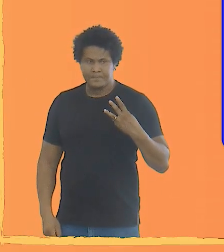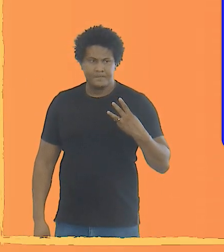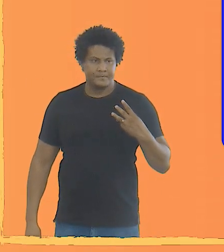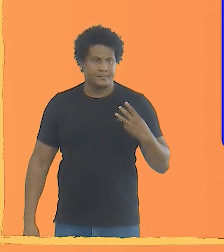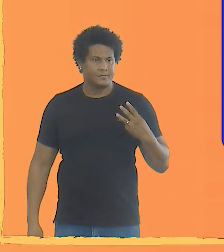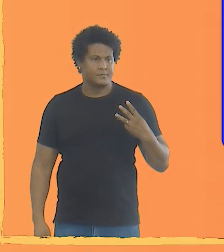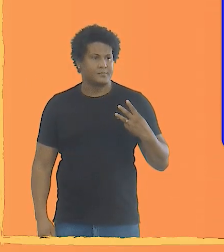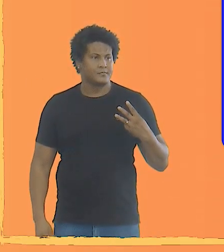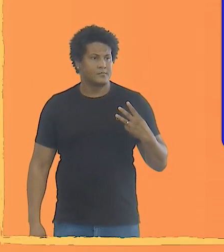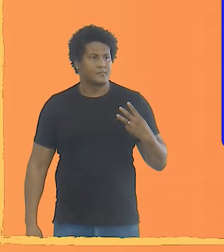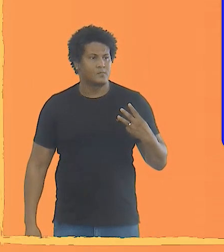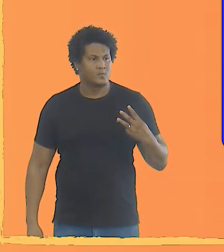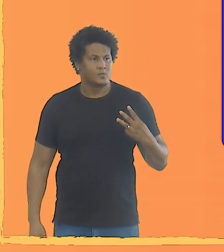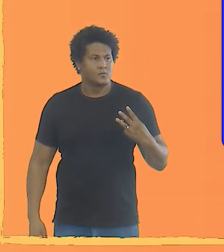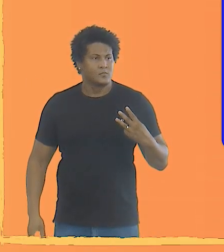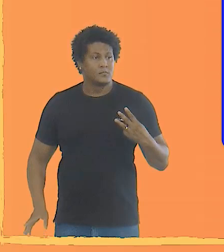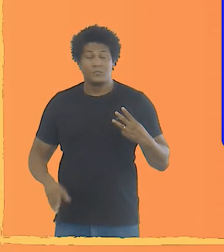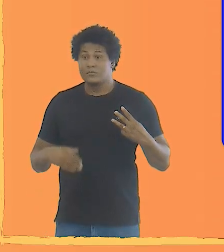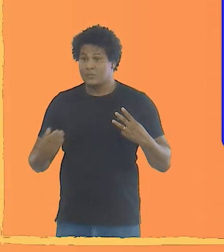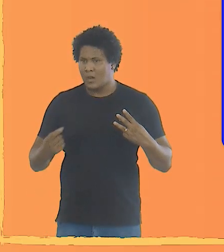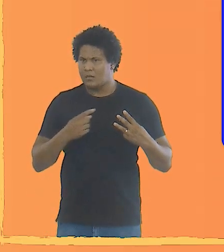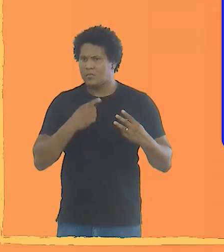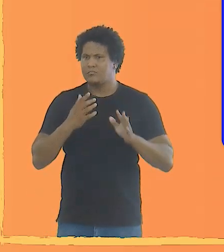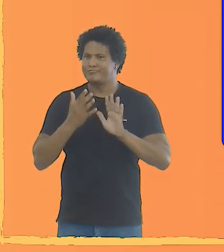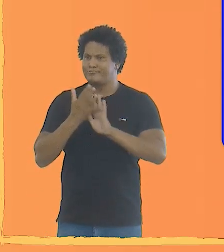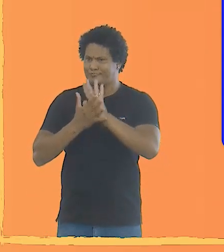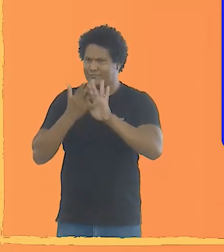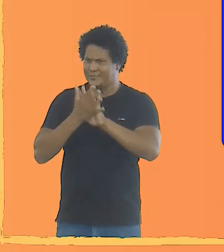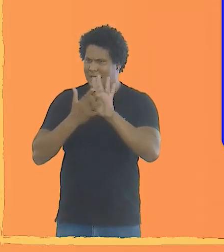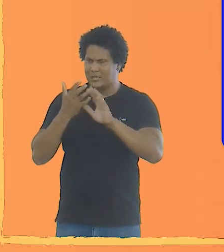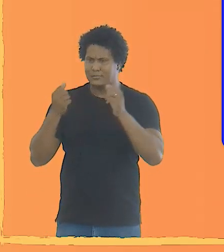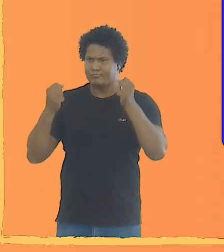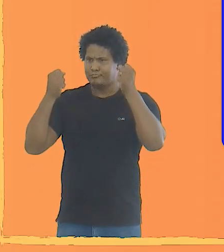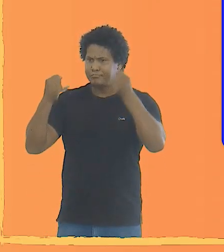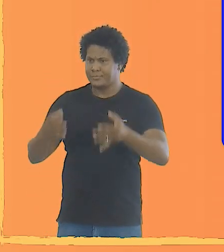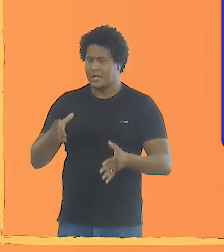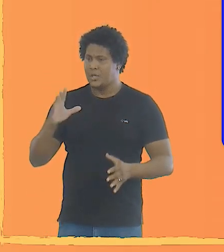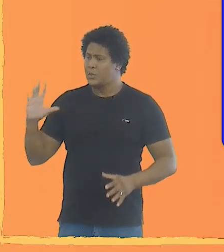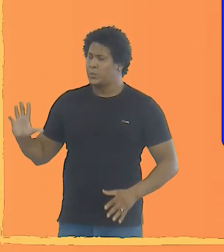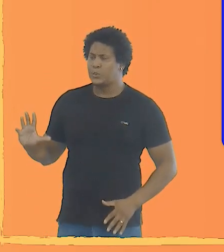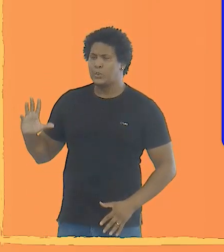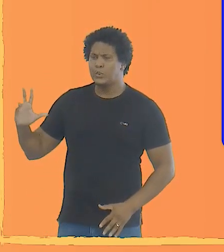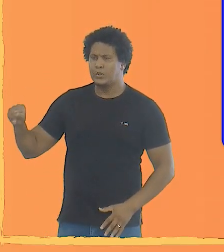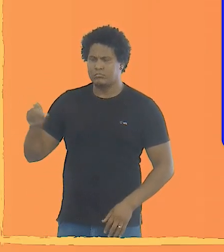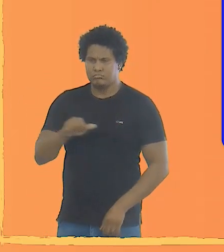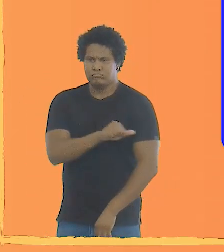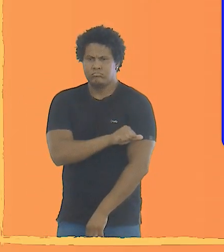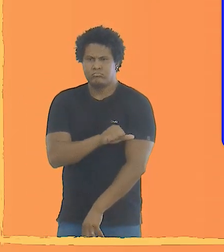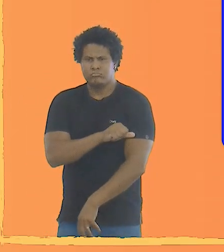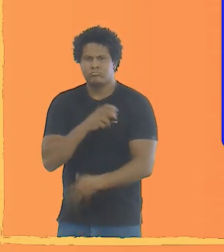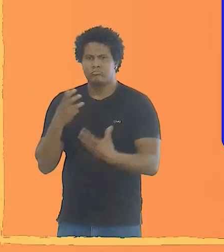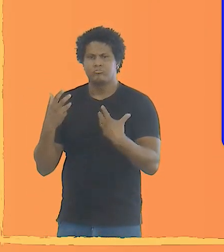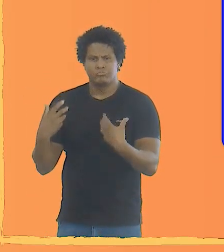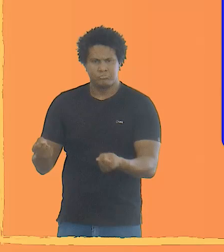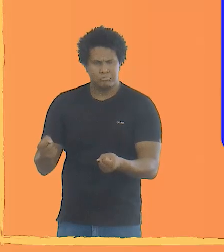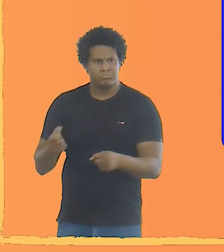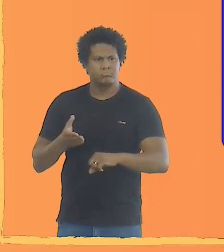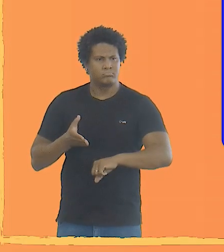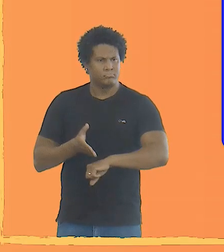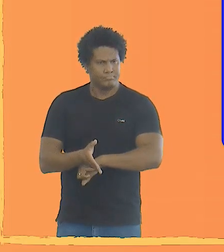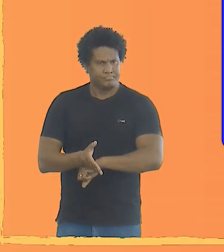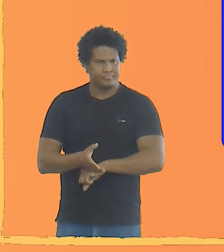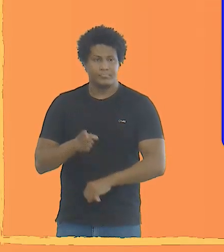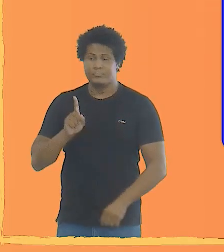tá? E aí o enunciado diz que todos os alunos decidiram participar. A cada vez, um aluno é sorteado e dá a